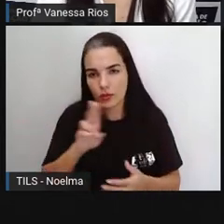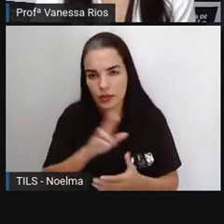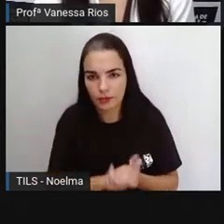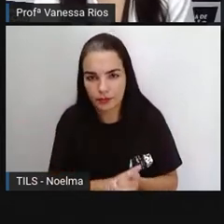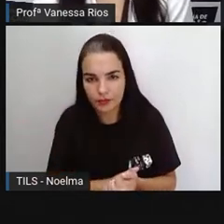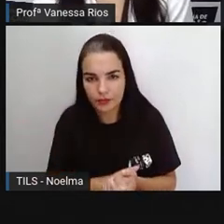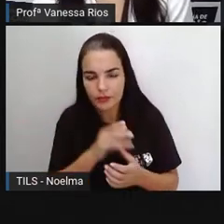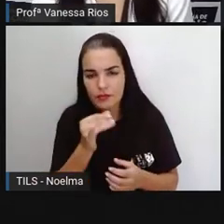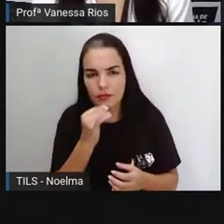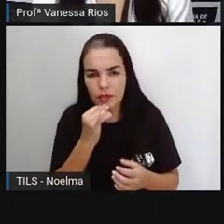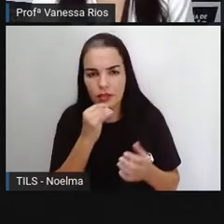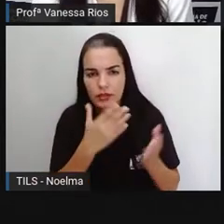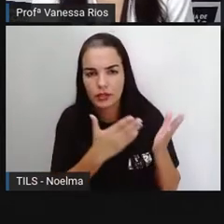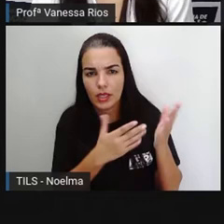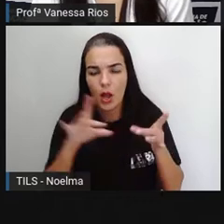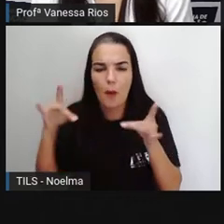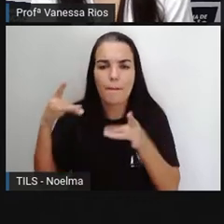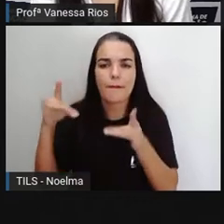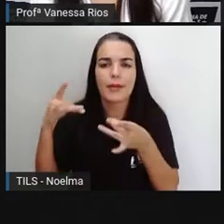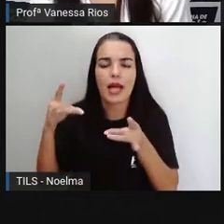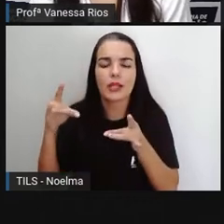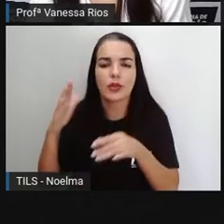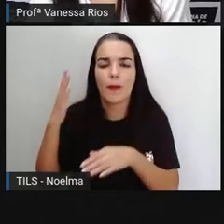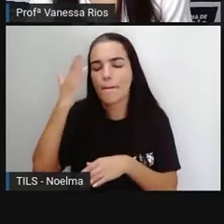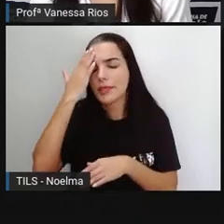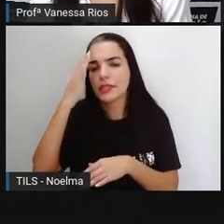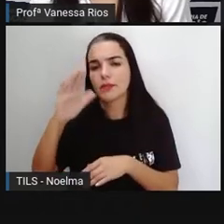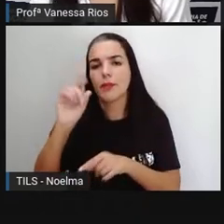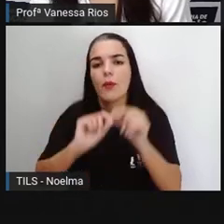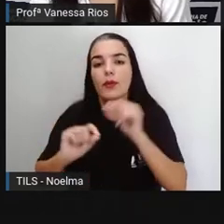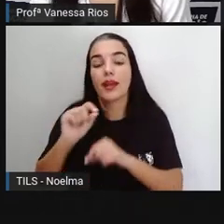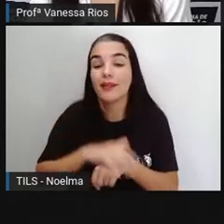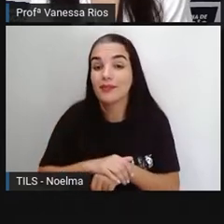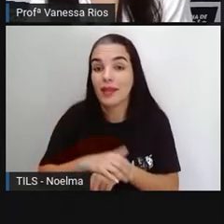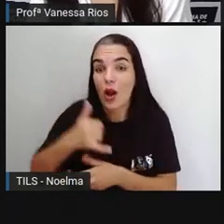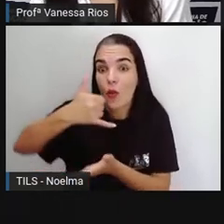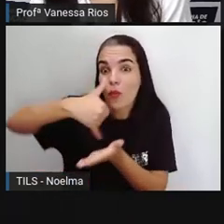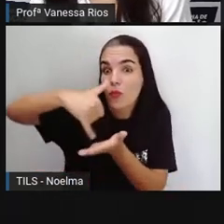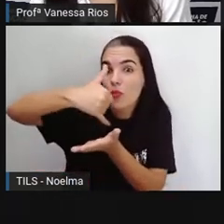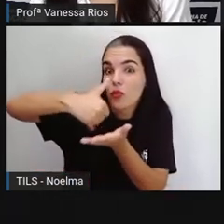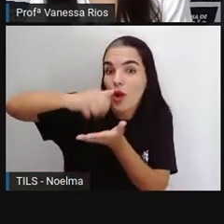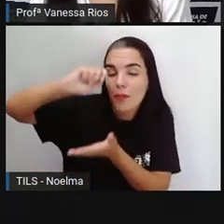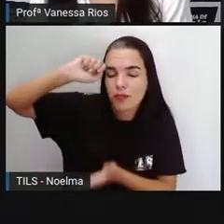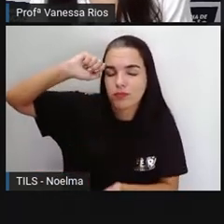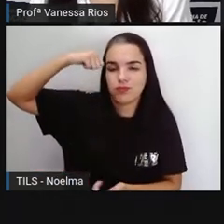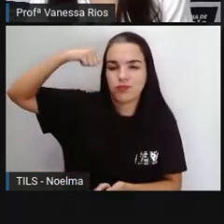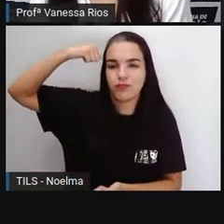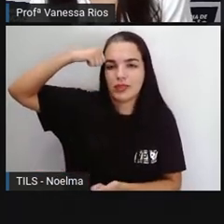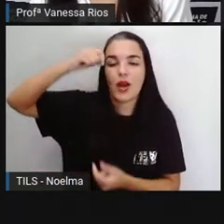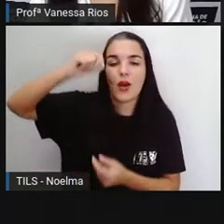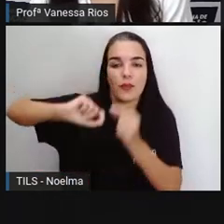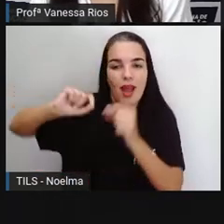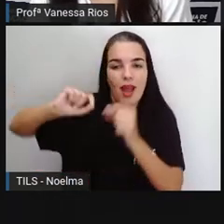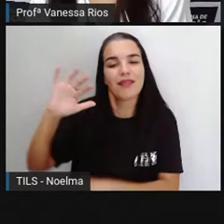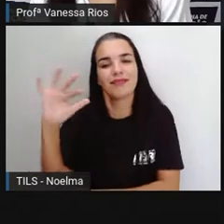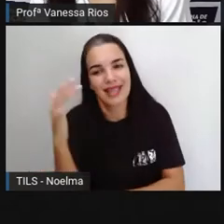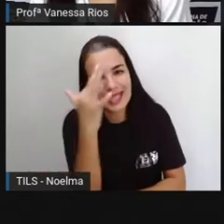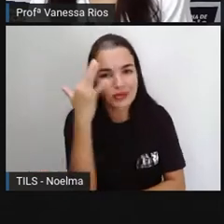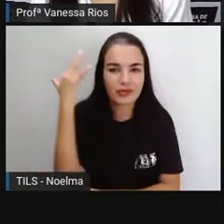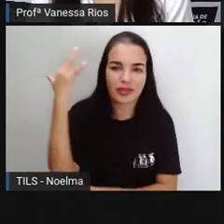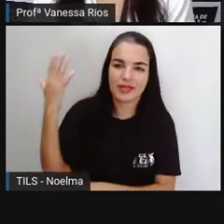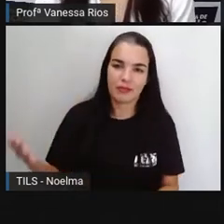observa lá o plástico, tem como principal matéria-prima o petróleo, que é de origem natural, o